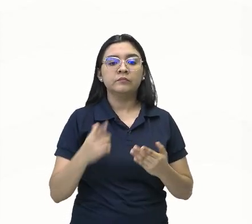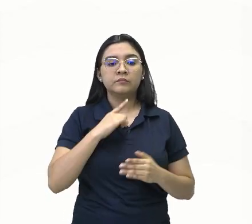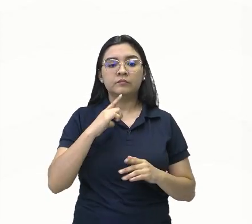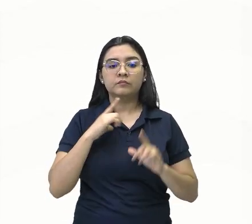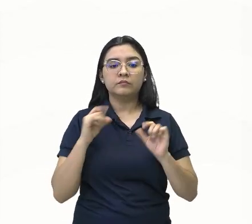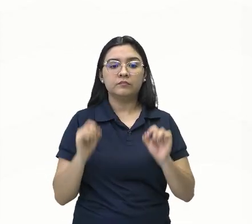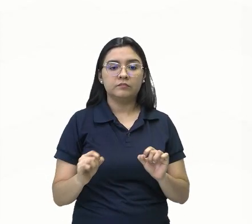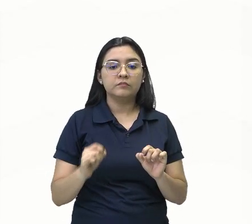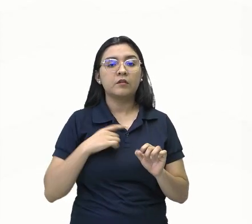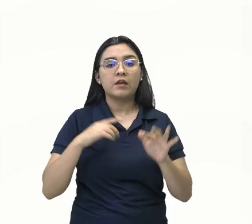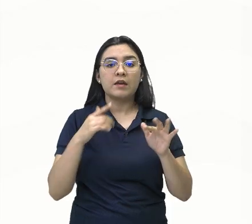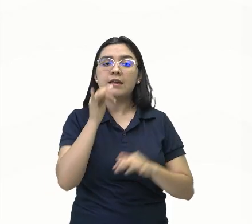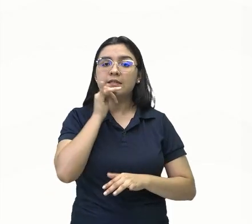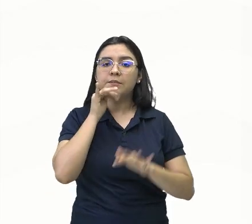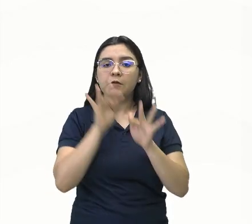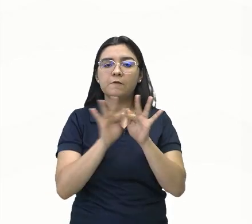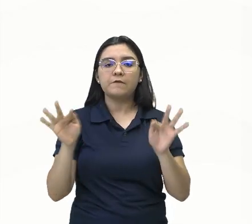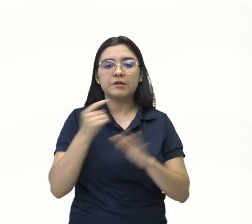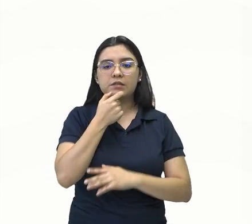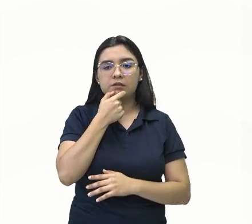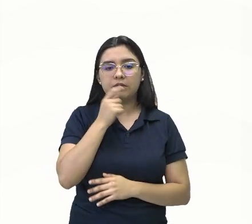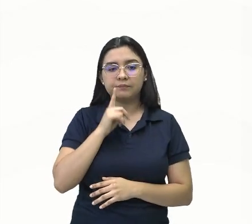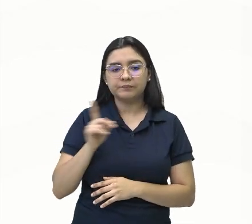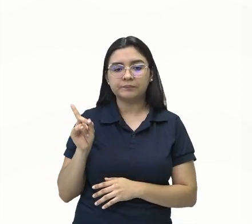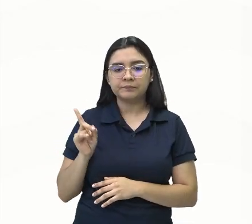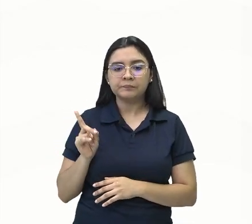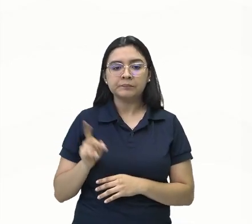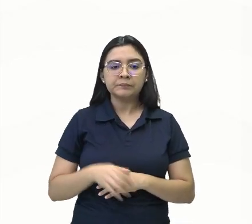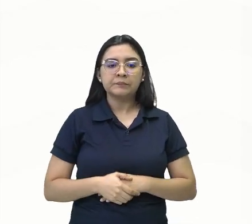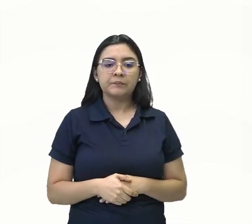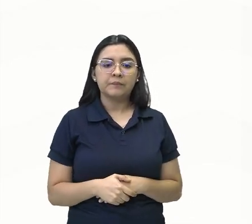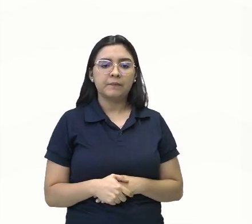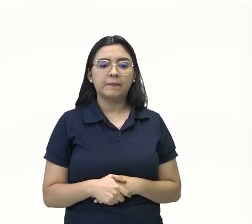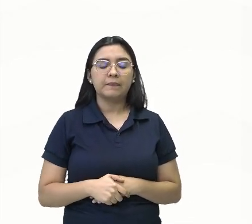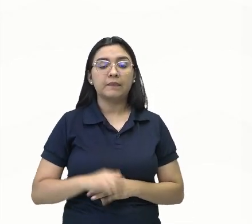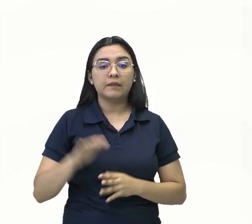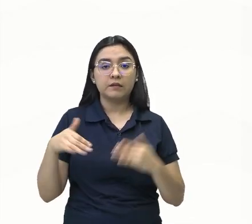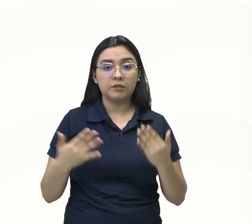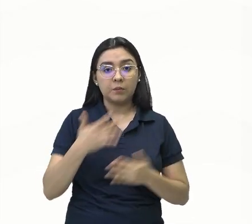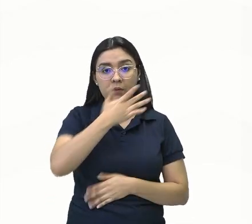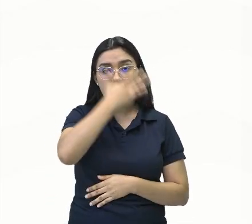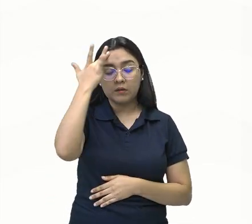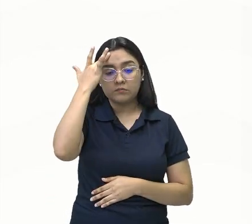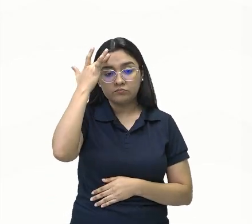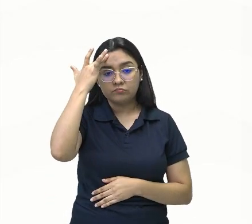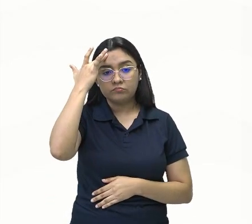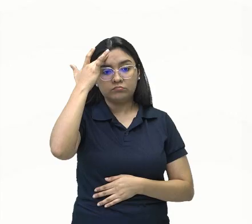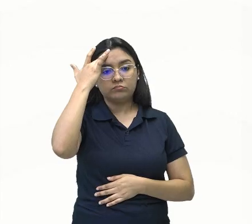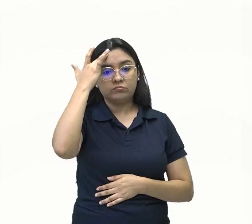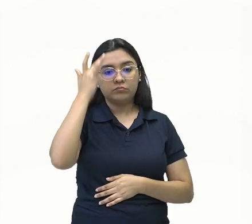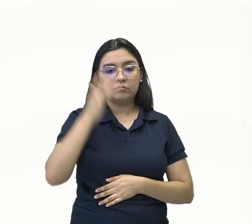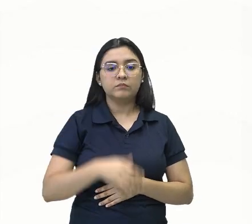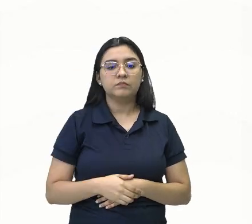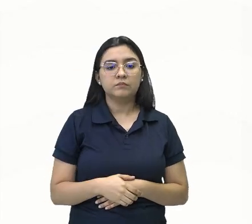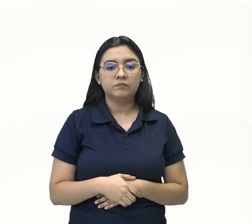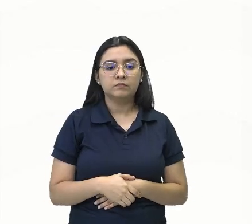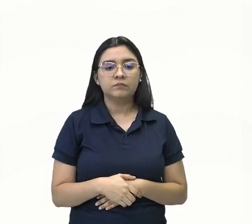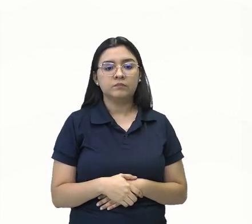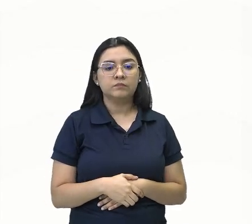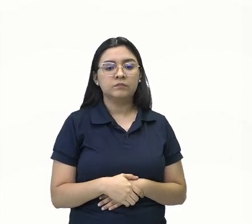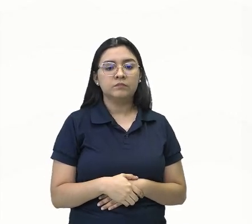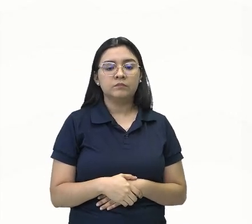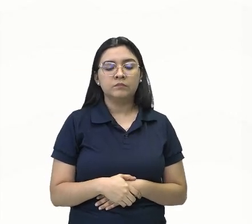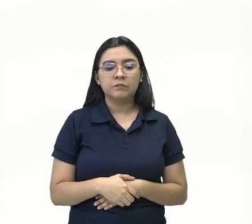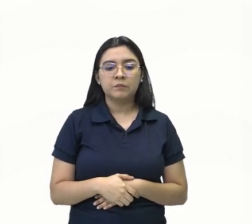left their bag here. Someone left their bag here. Alguém, tá? Alguém deixou,